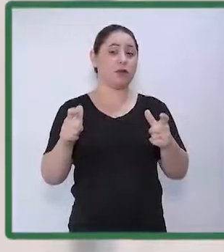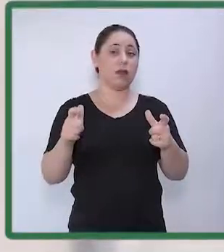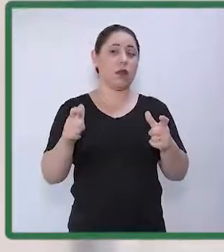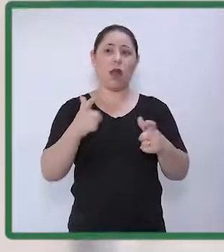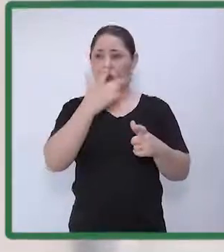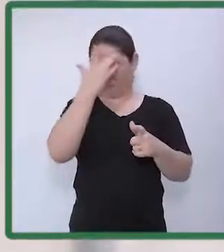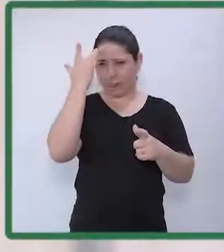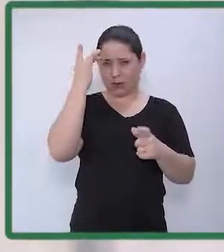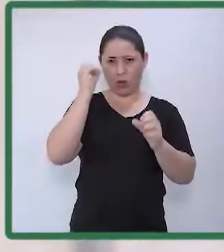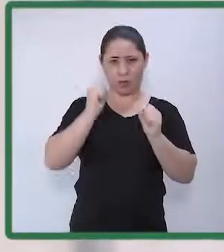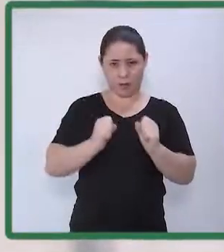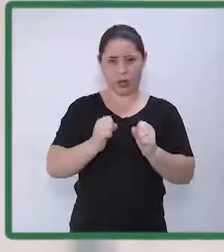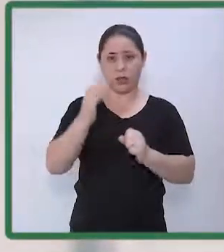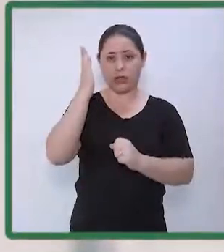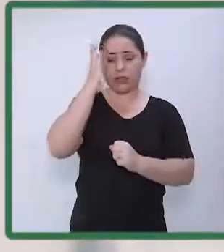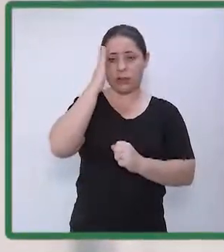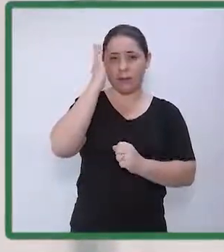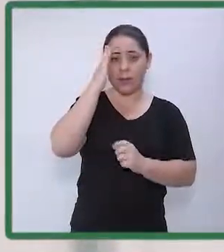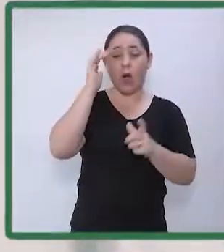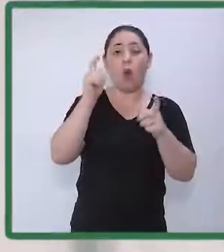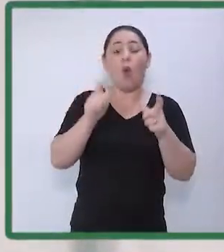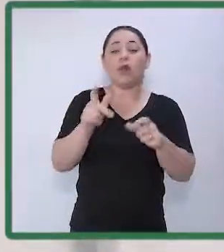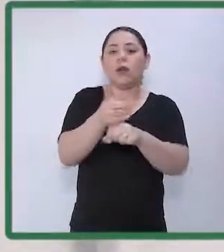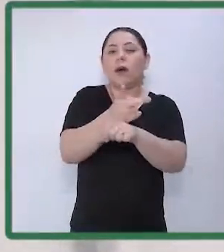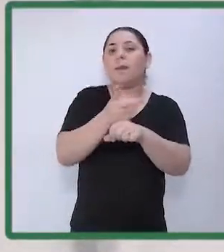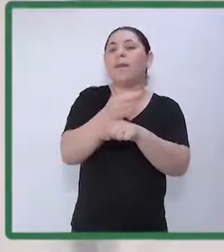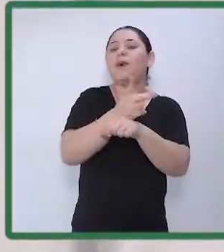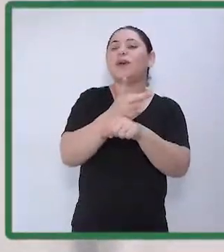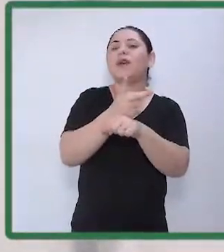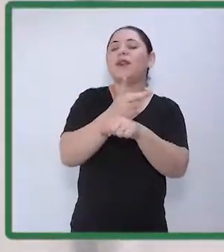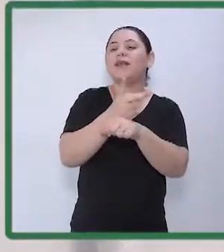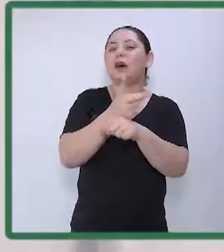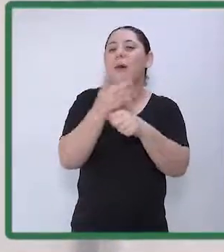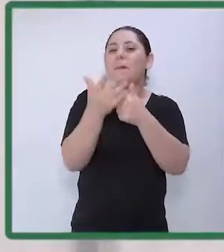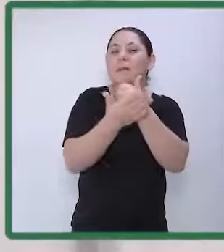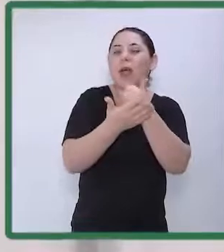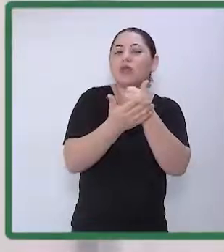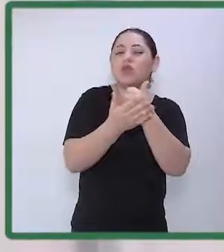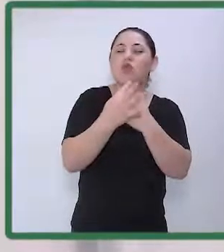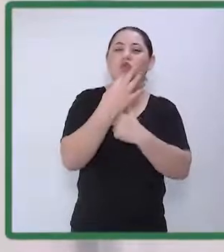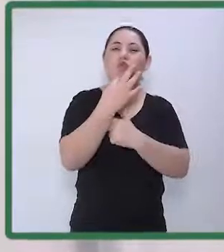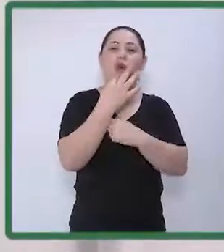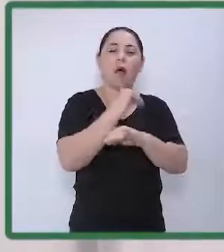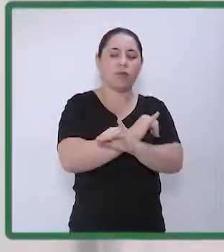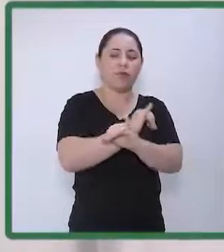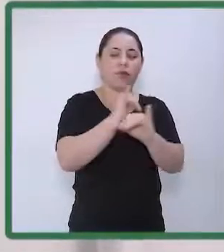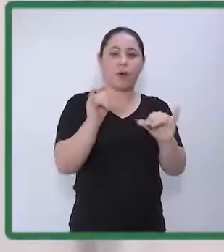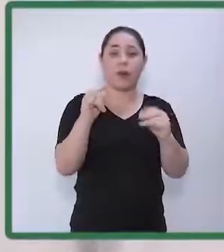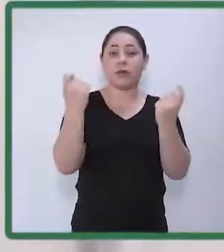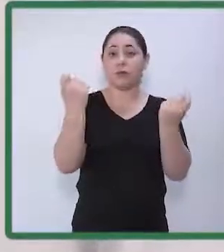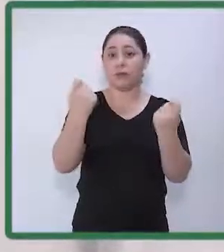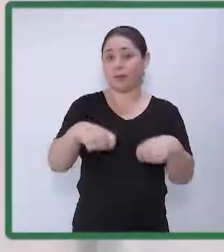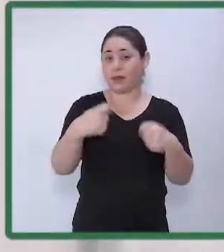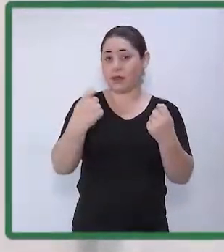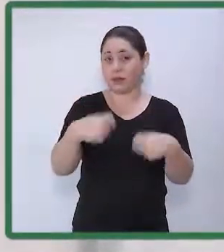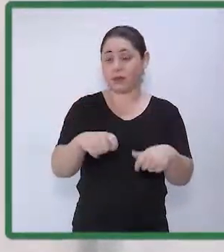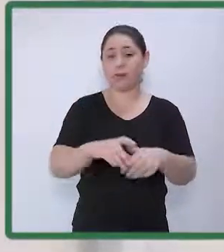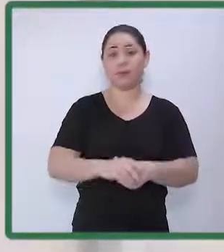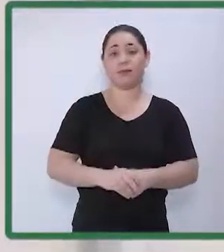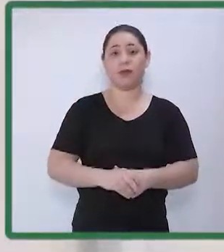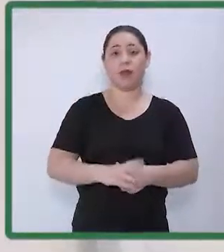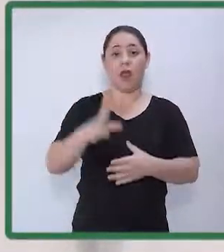né? Ou seja, a pessoa vai poder saber aonde que ela vai buscar, né, todo esse entendimento, todas essas informações